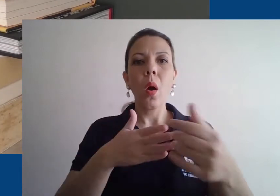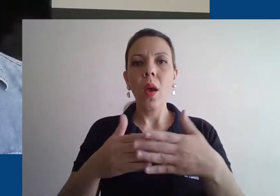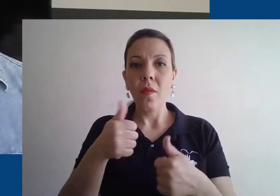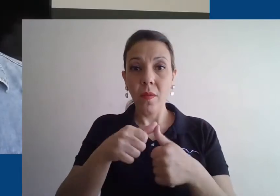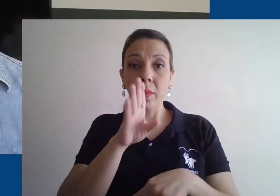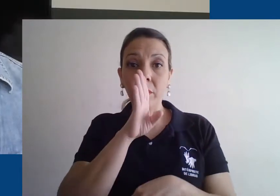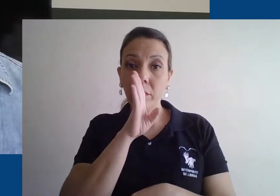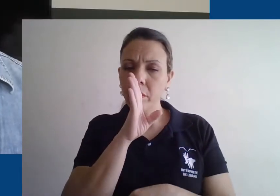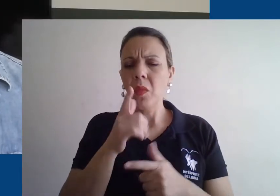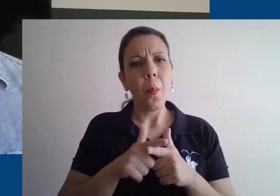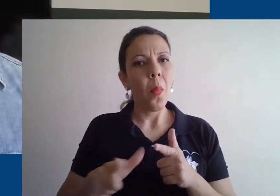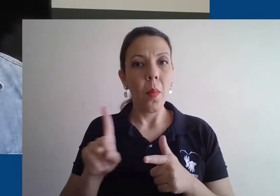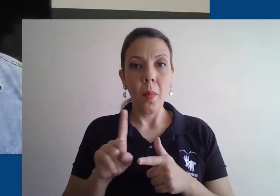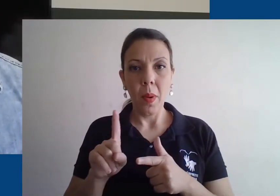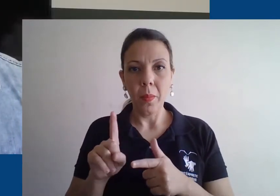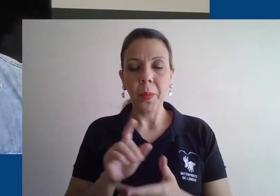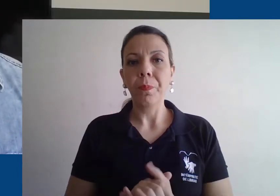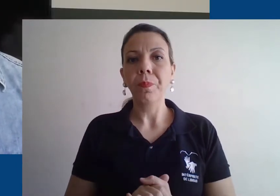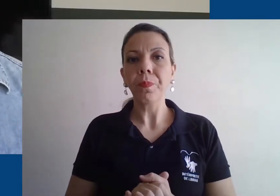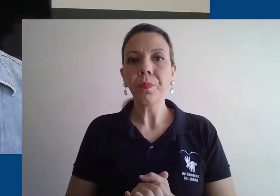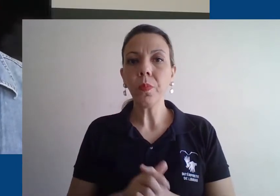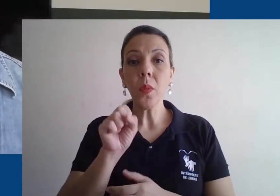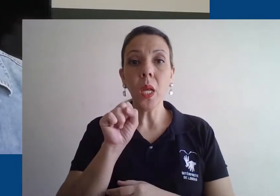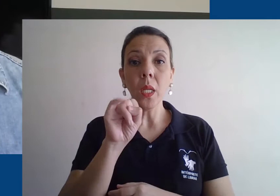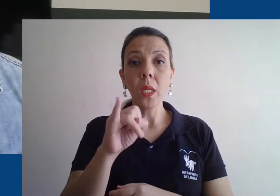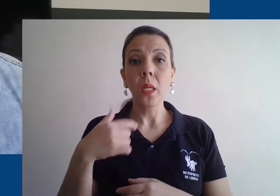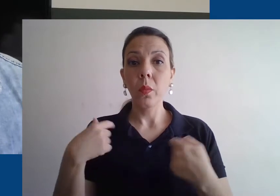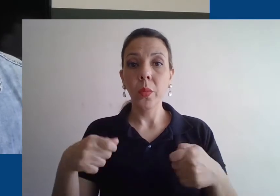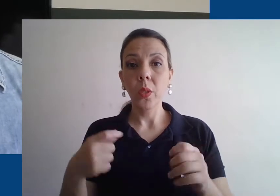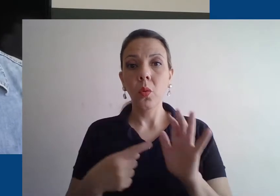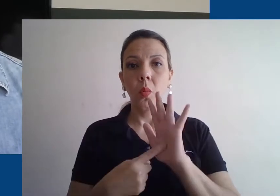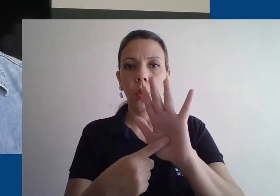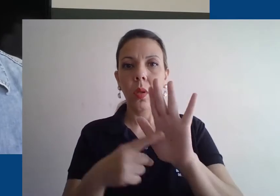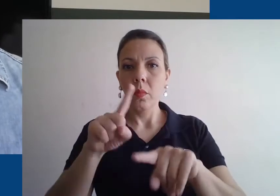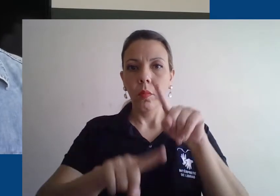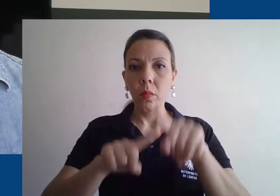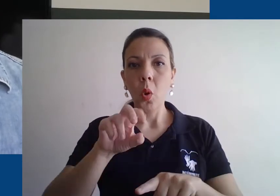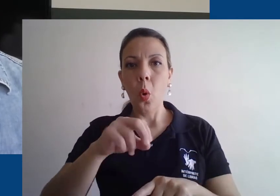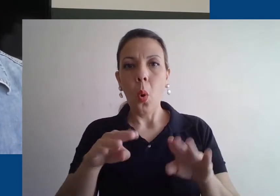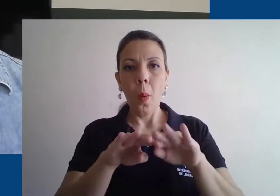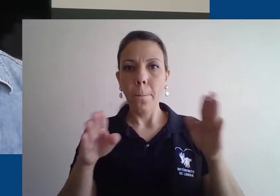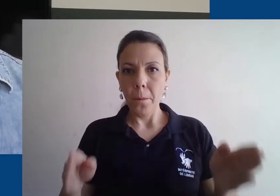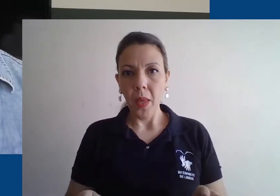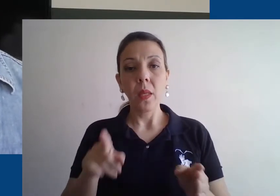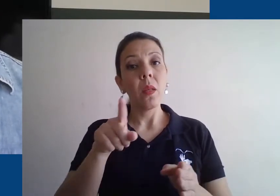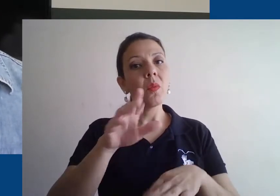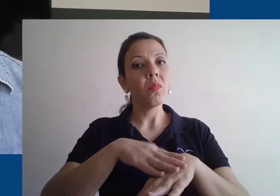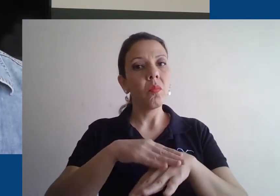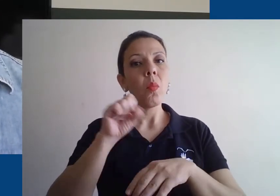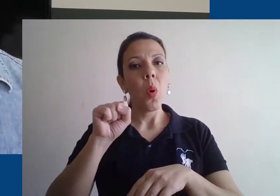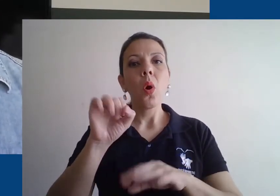problema nenhum. Caso você esteja fazendo algum tipo de demonstração que precise mostrar uma mesa ou alguma coisa a mais, fique à vontade para ajustar